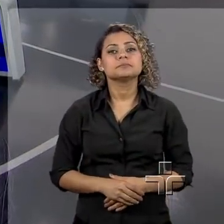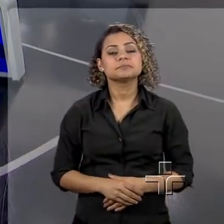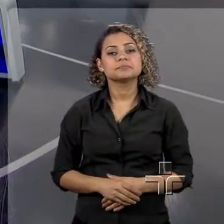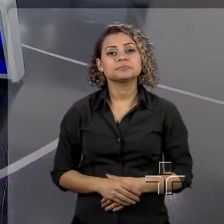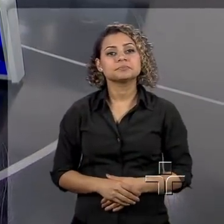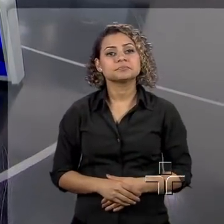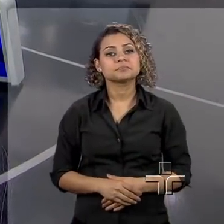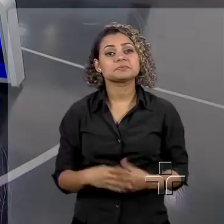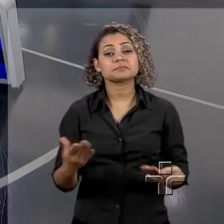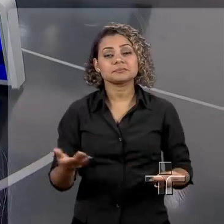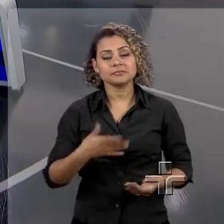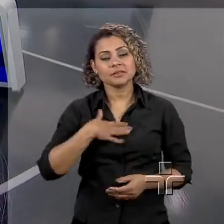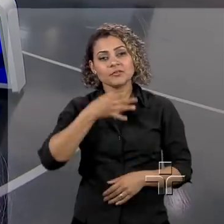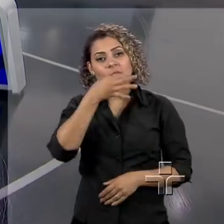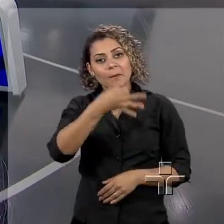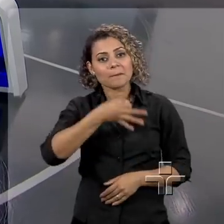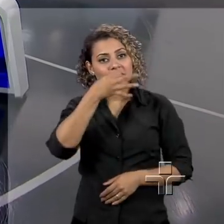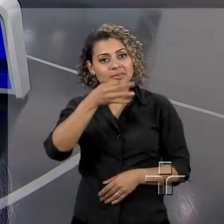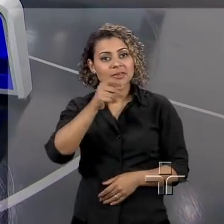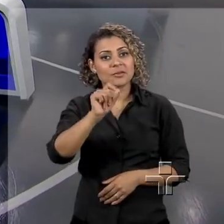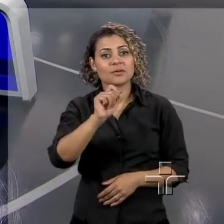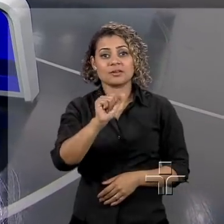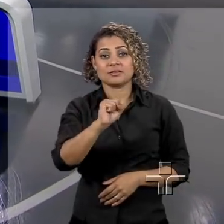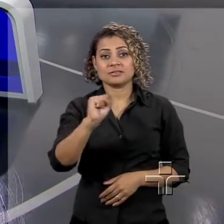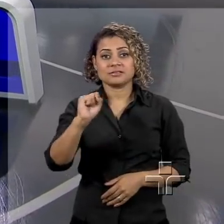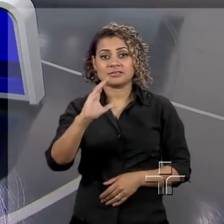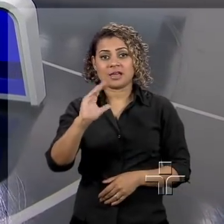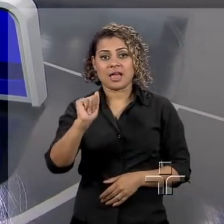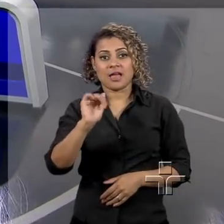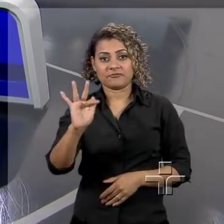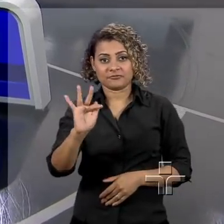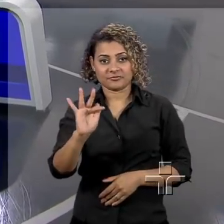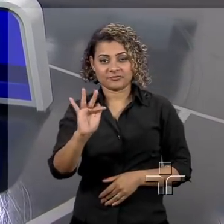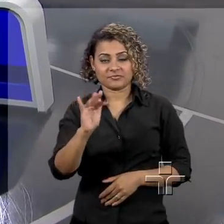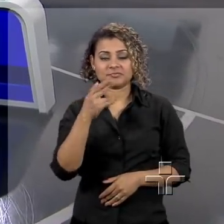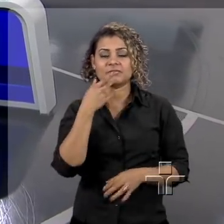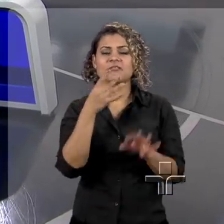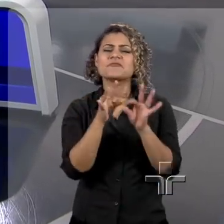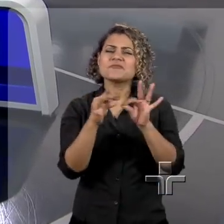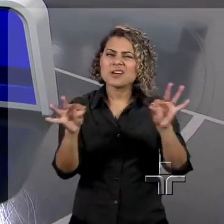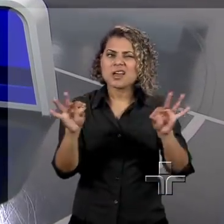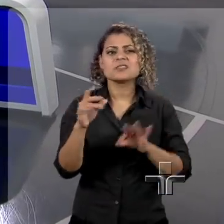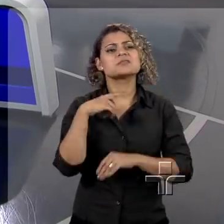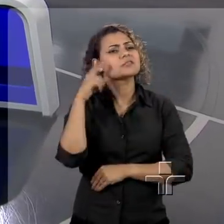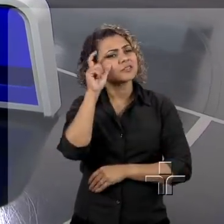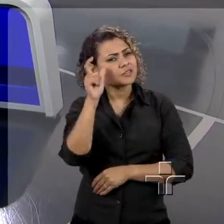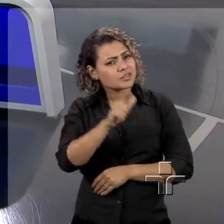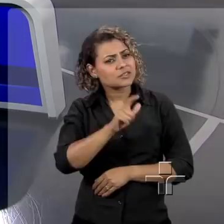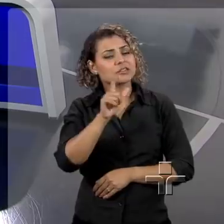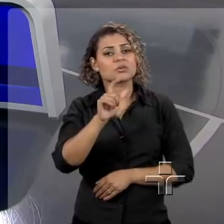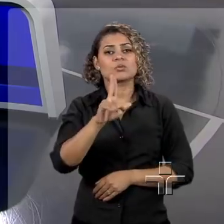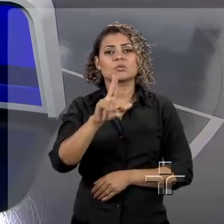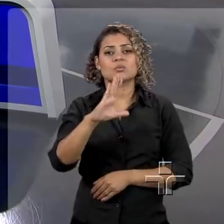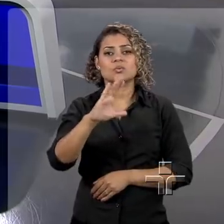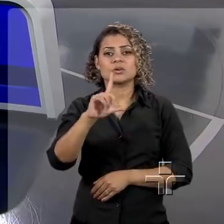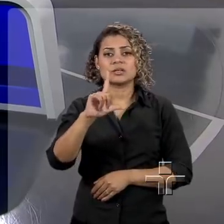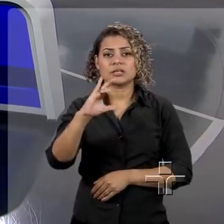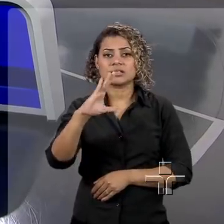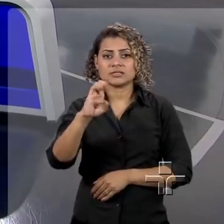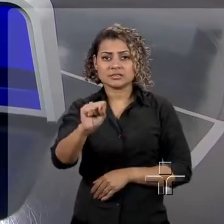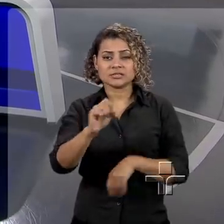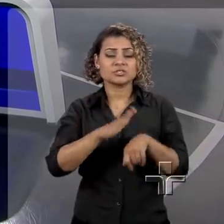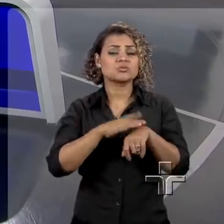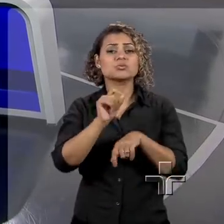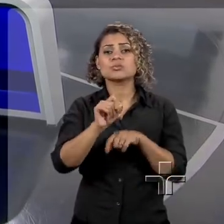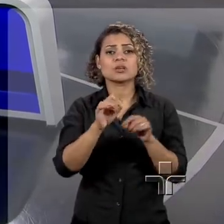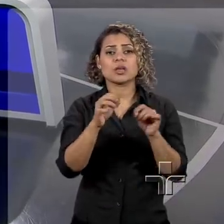vou comentar a fala do SCAF, né? Tem uma frase interessante do Ulisses Guimarães, que diz que a